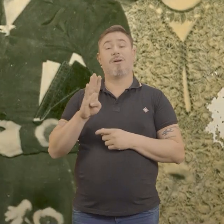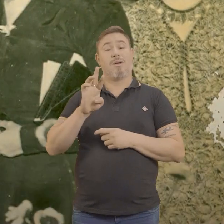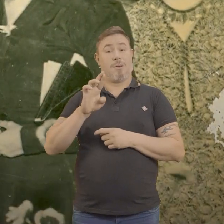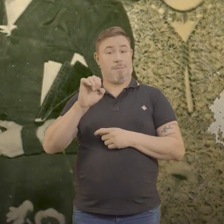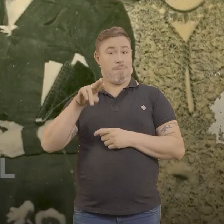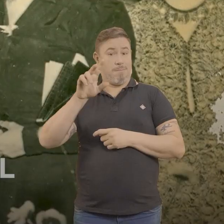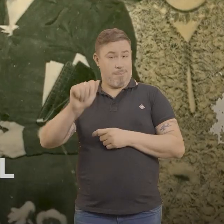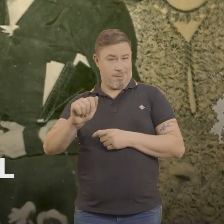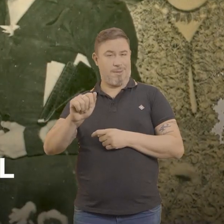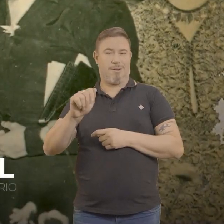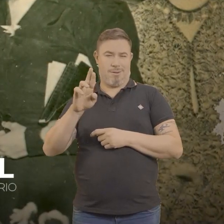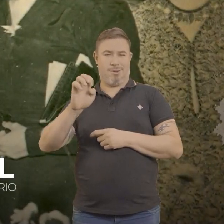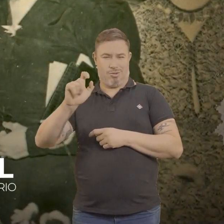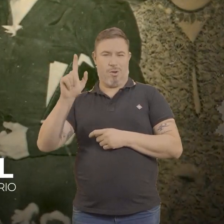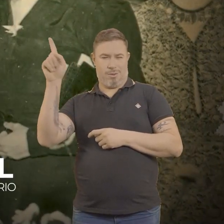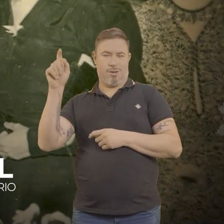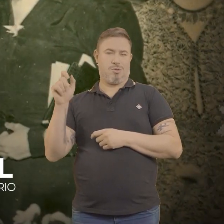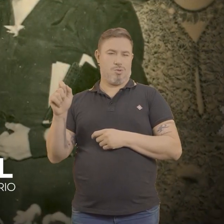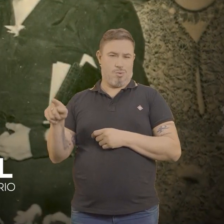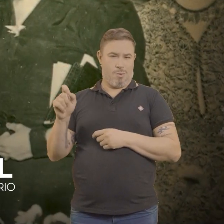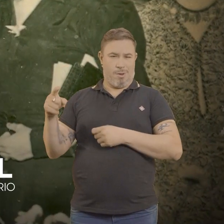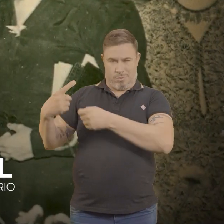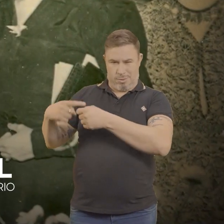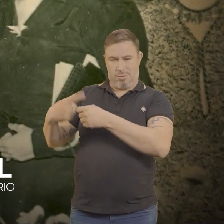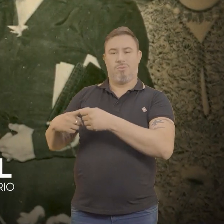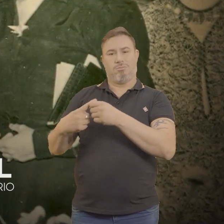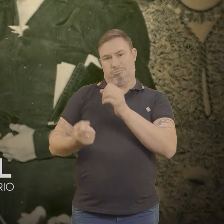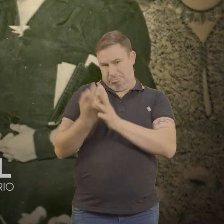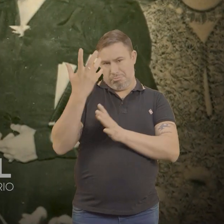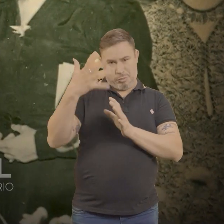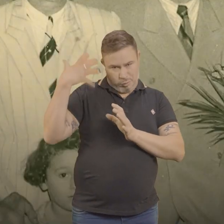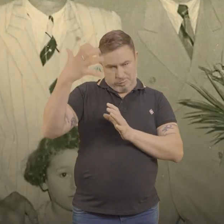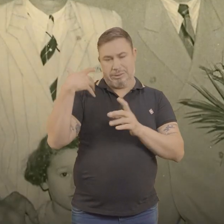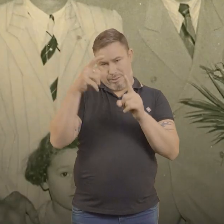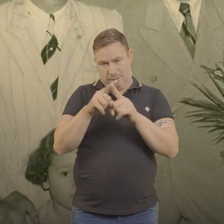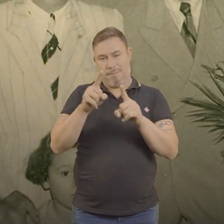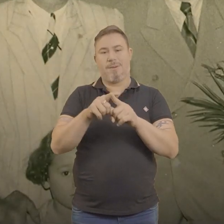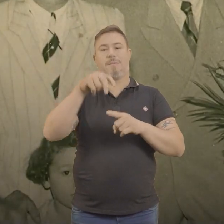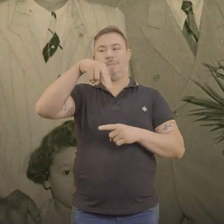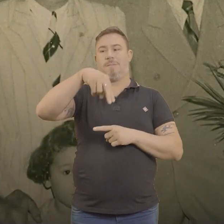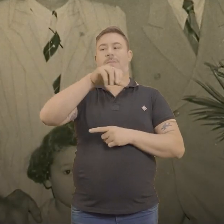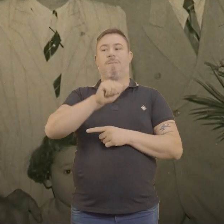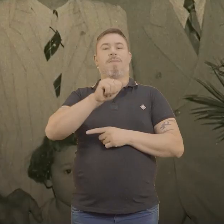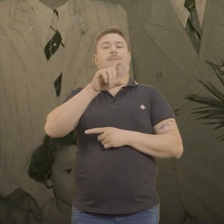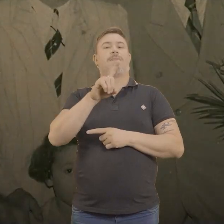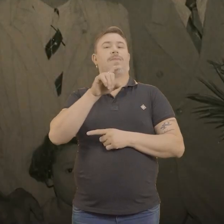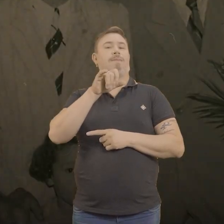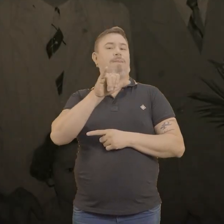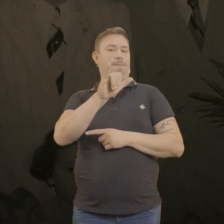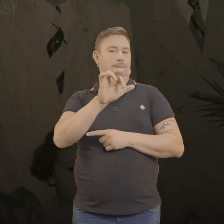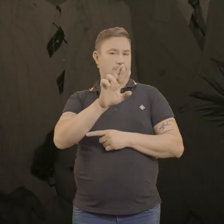que vinha de uma tradição de Sobral, compositora também, né? Dona Nadir Parente,